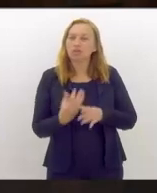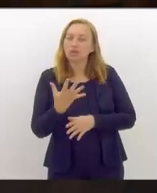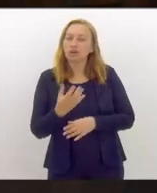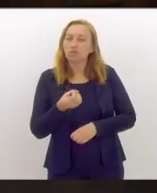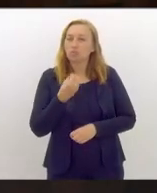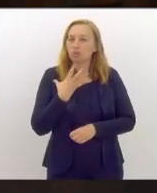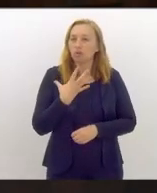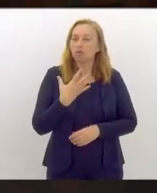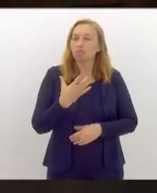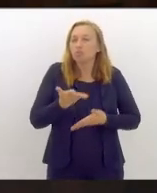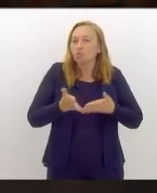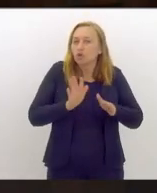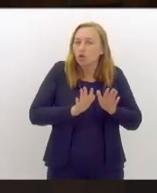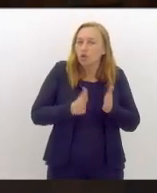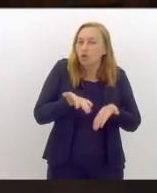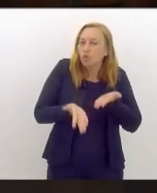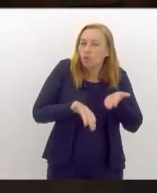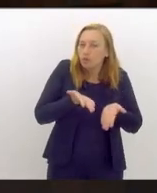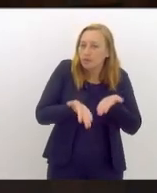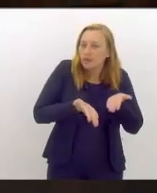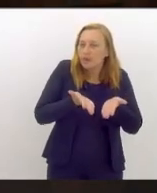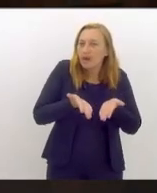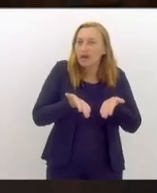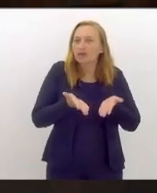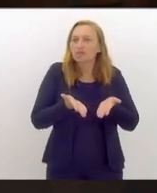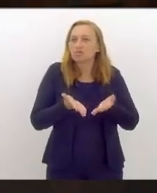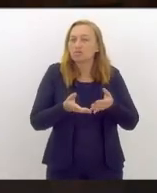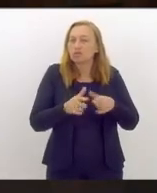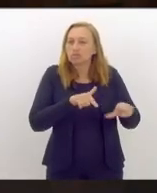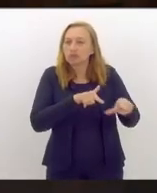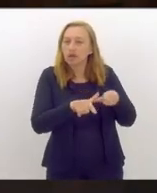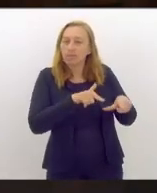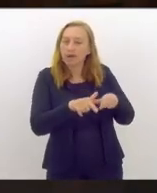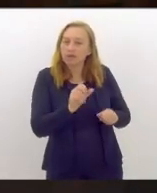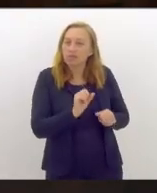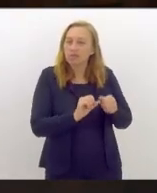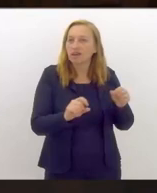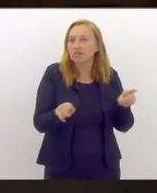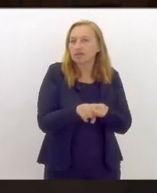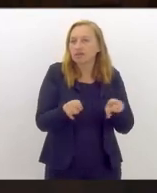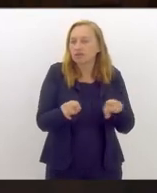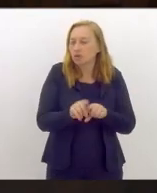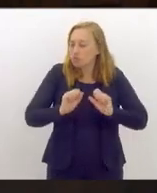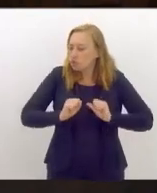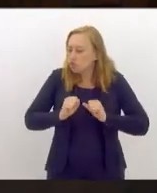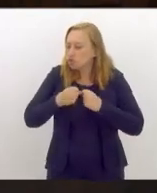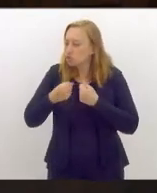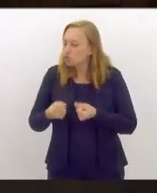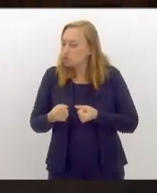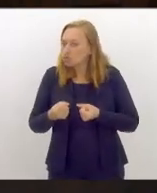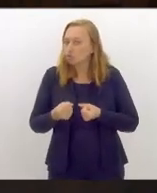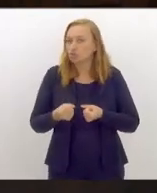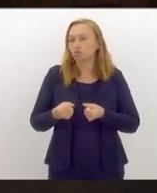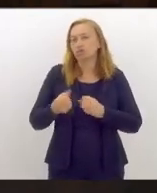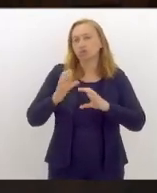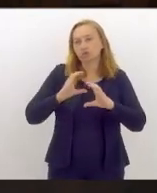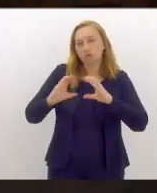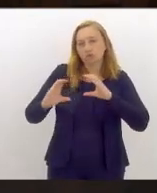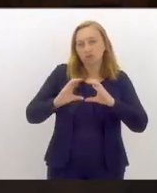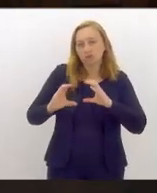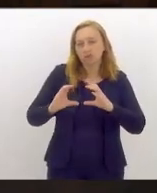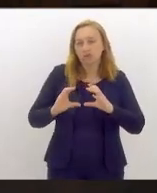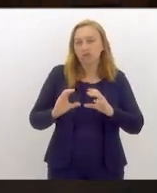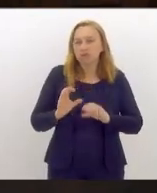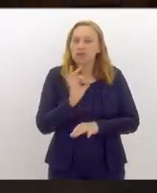com a com a pelo cuidado com as obras que realiza e ao mesmo tempo com o esforço de comunicabilidade que